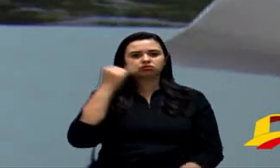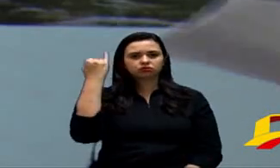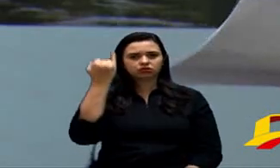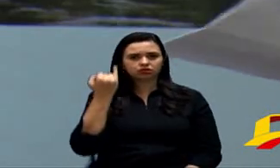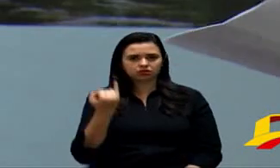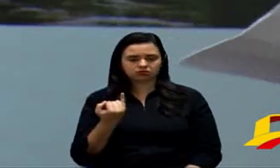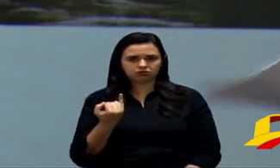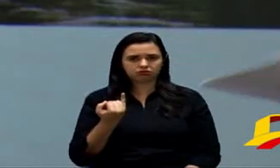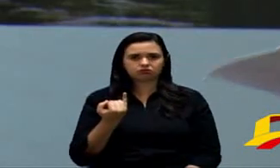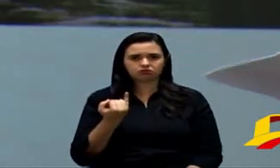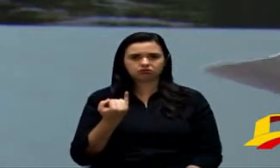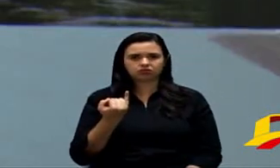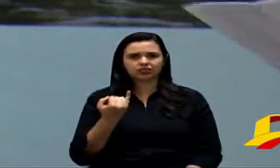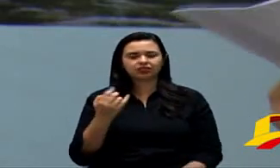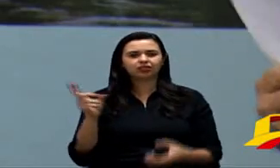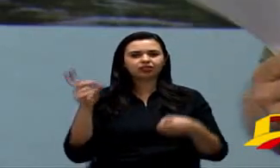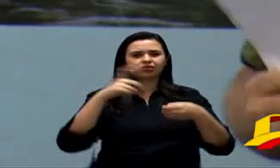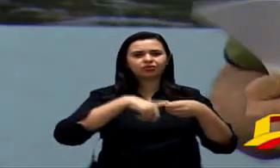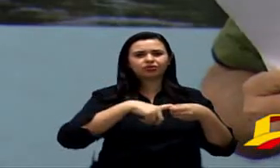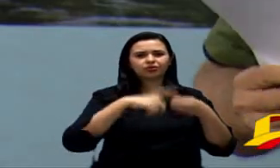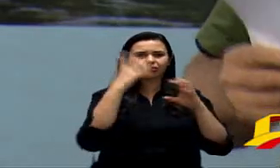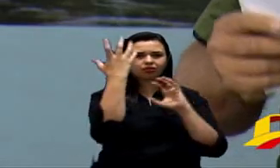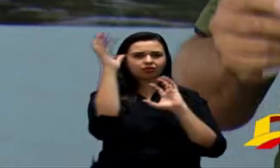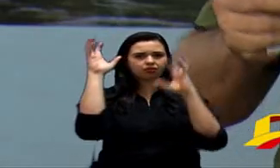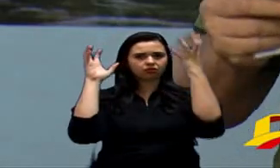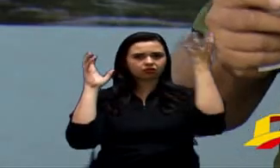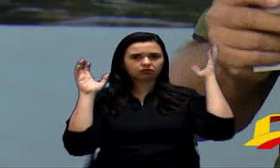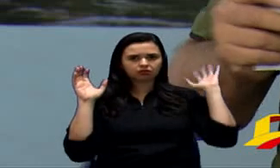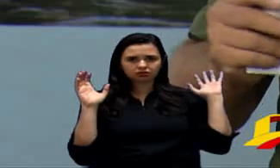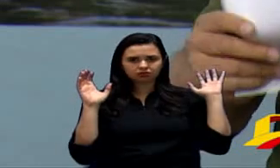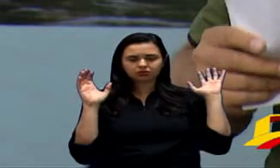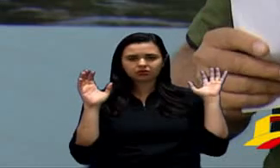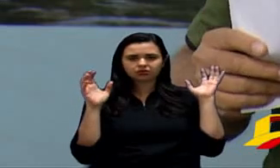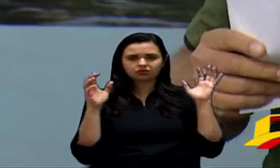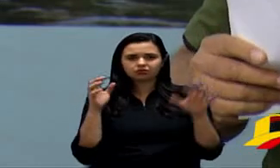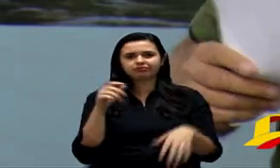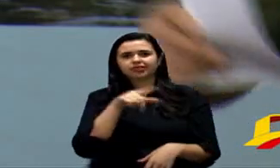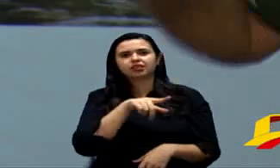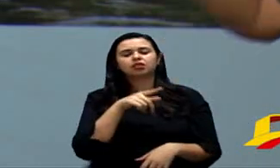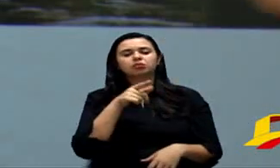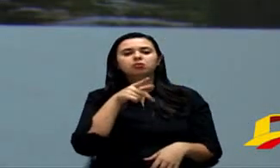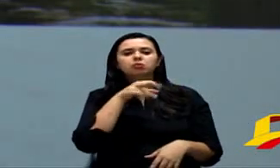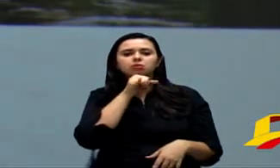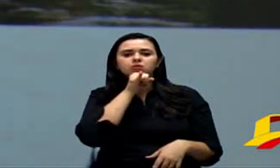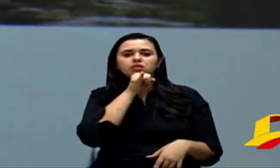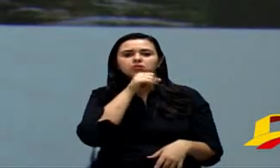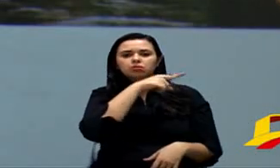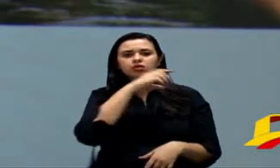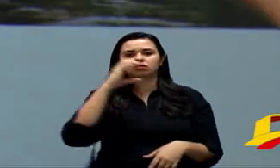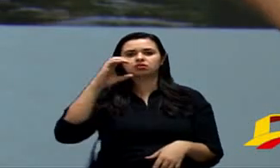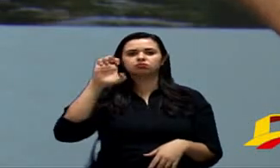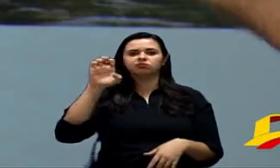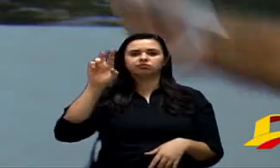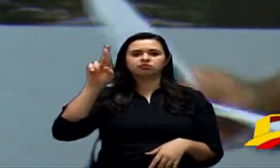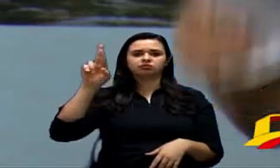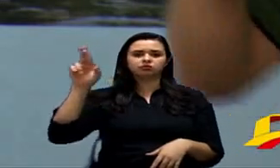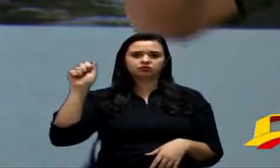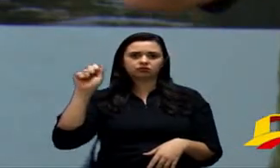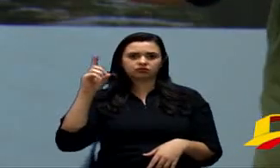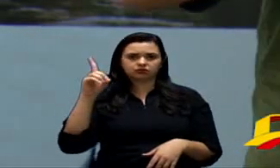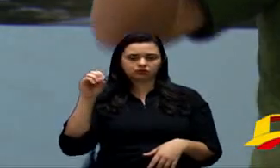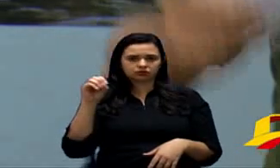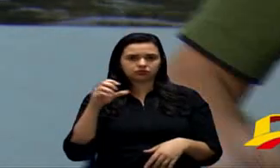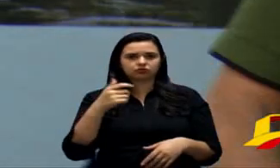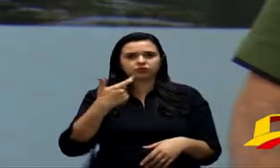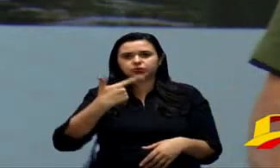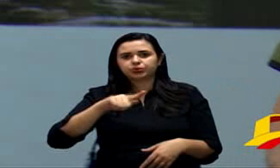devolvê-lo à natureza. Não existe, tem gente que não sabe, mas no Cerrado não tem elefante, assim como não tem girafa na Amazônia. Então,